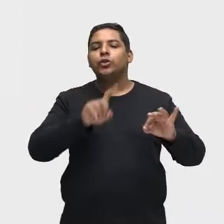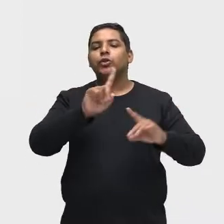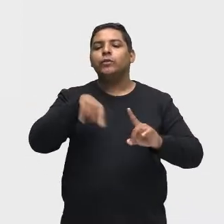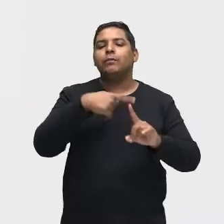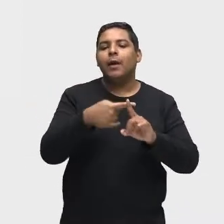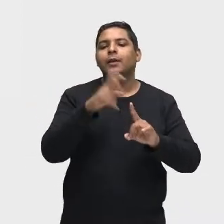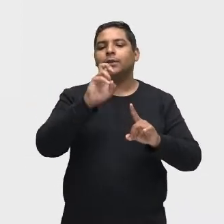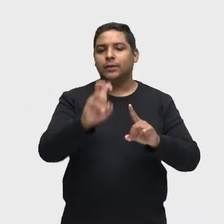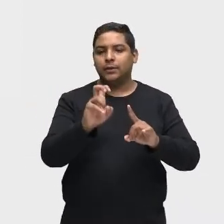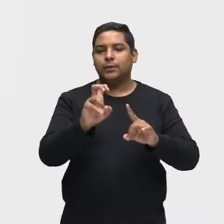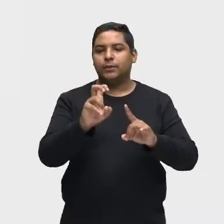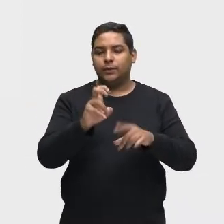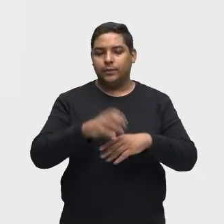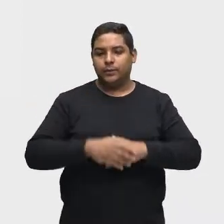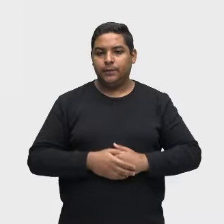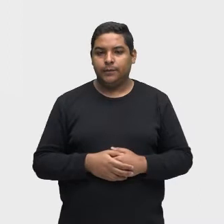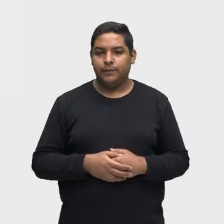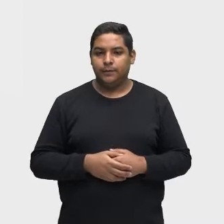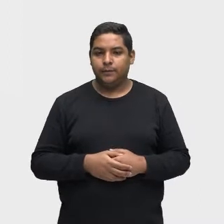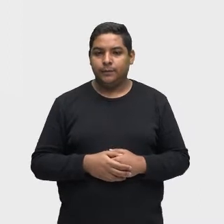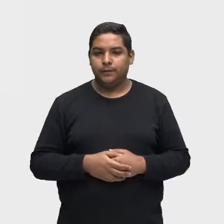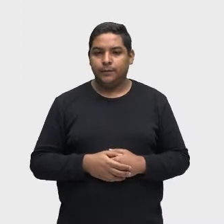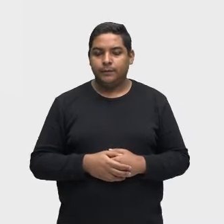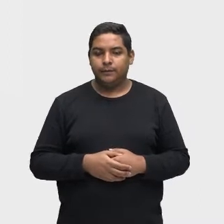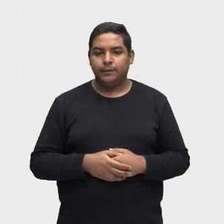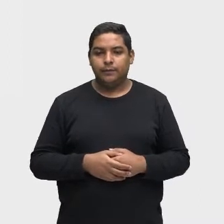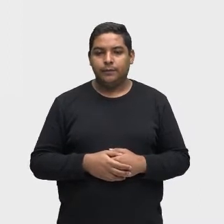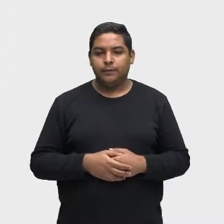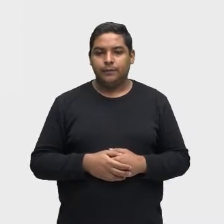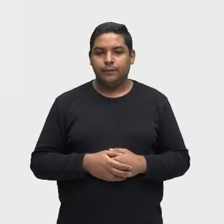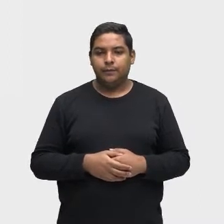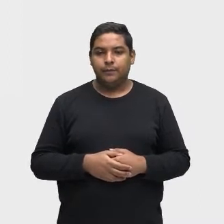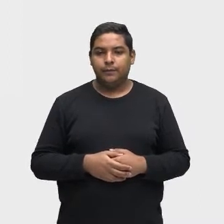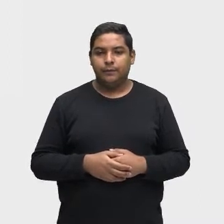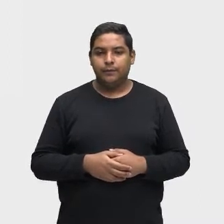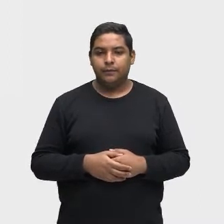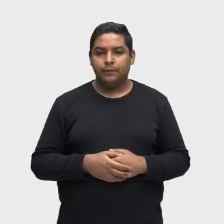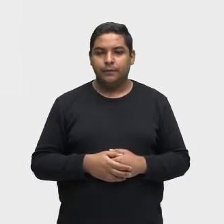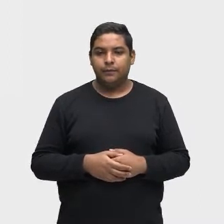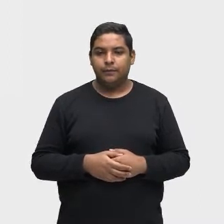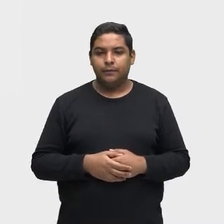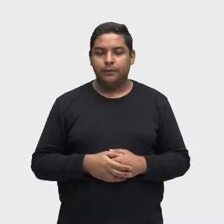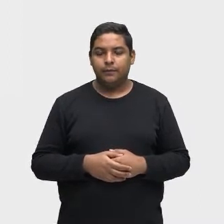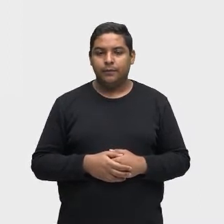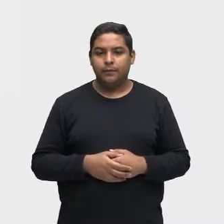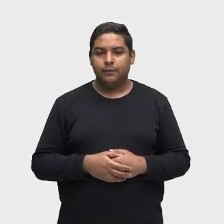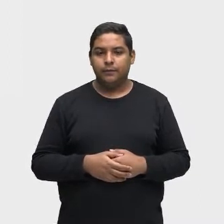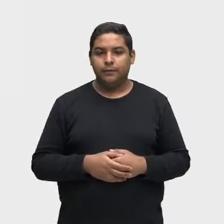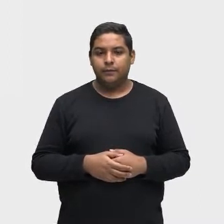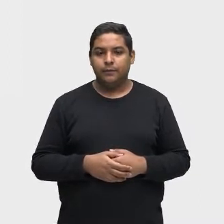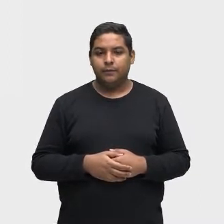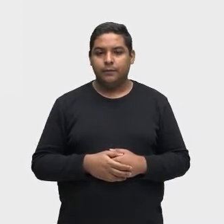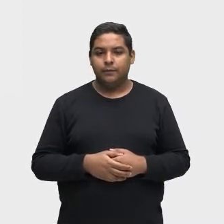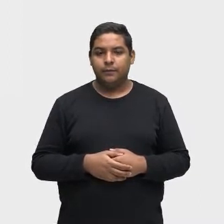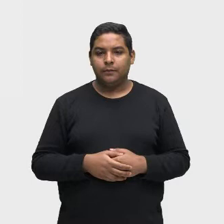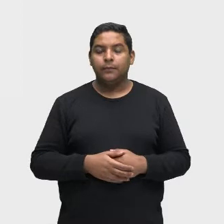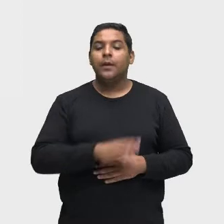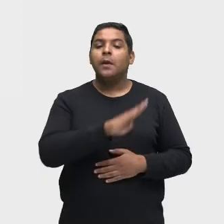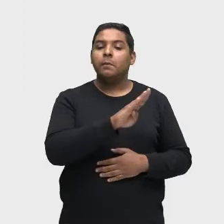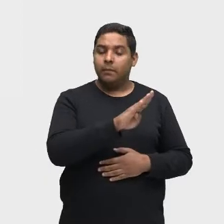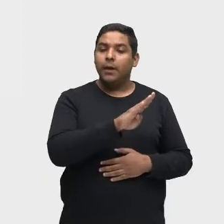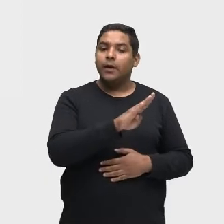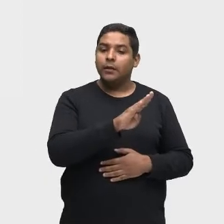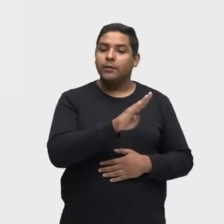5. Beleza? Então, olha só. E a base